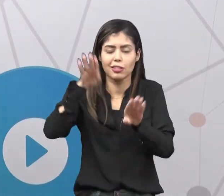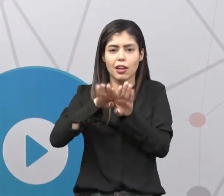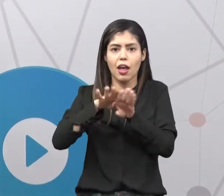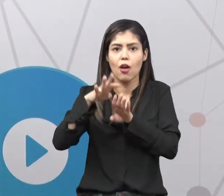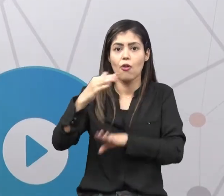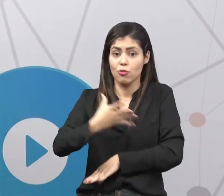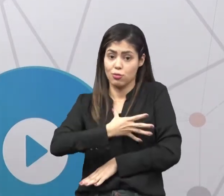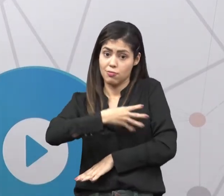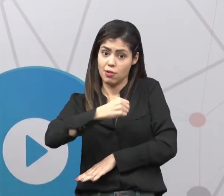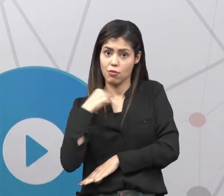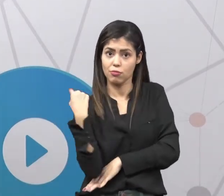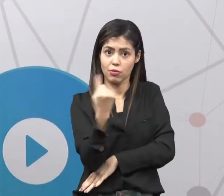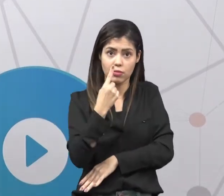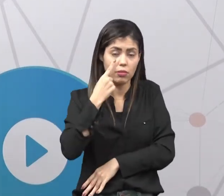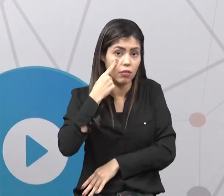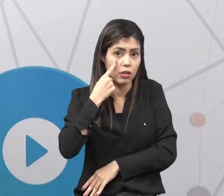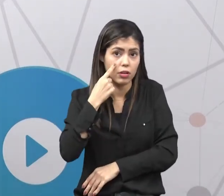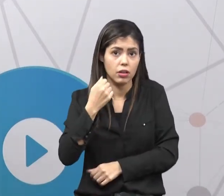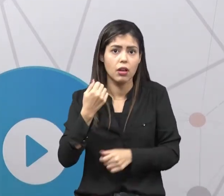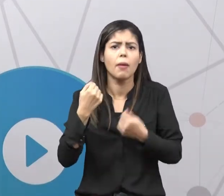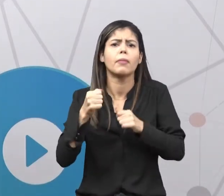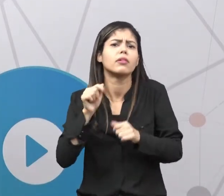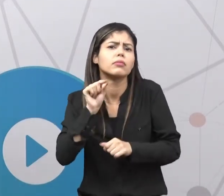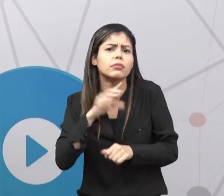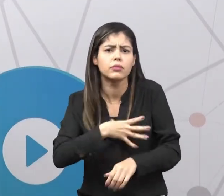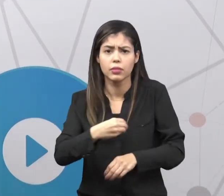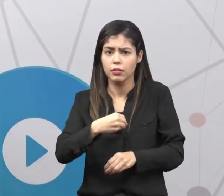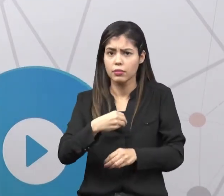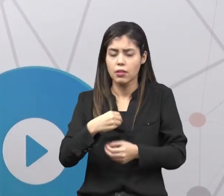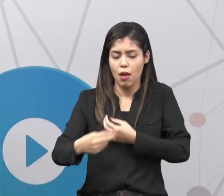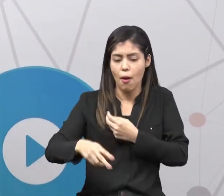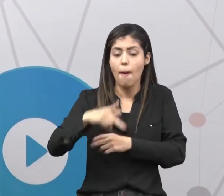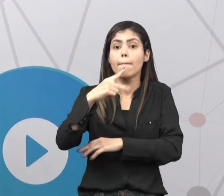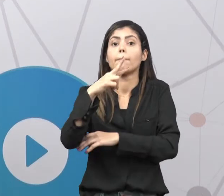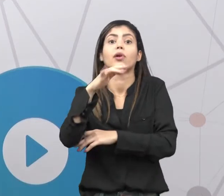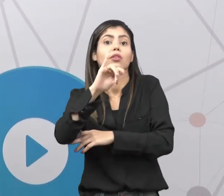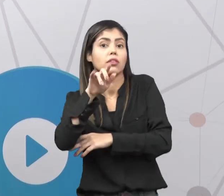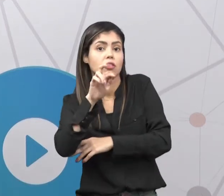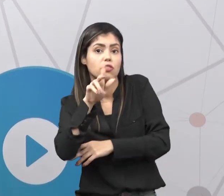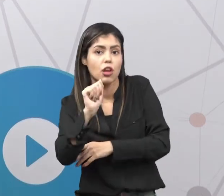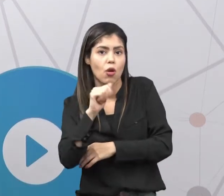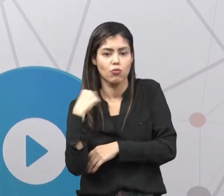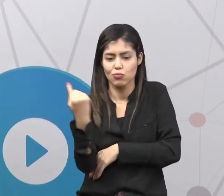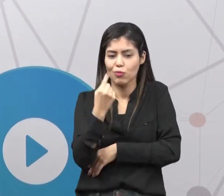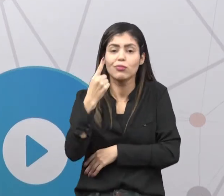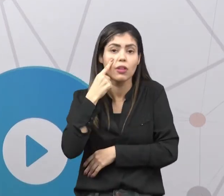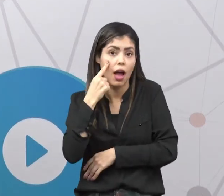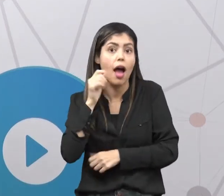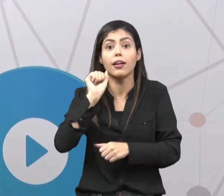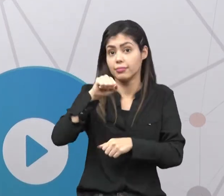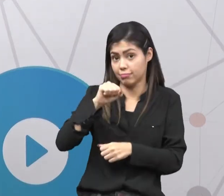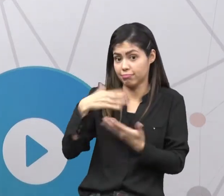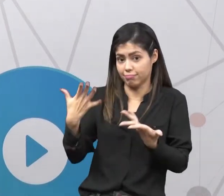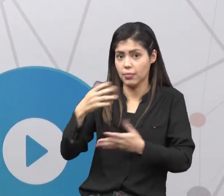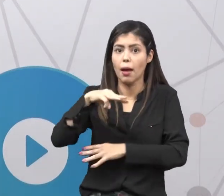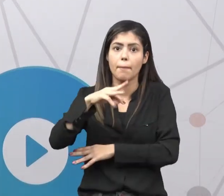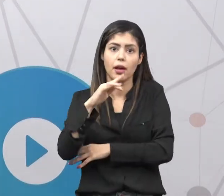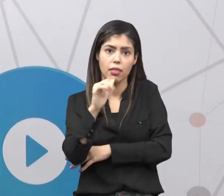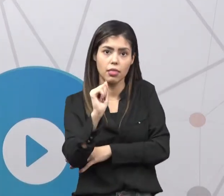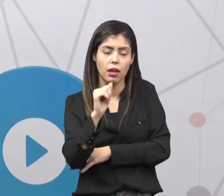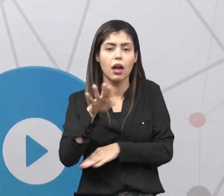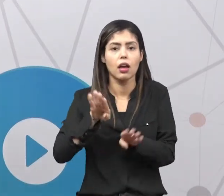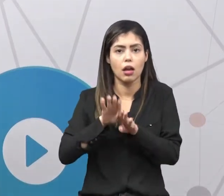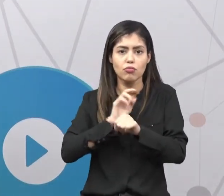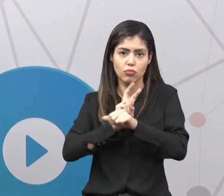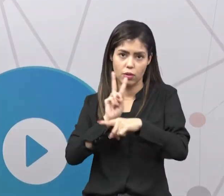os cílios dos nossos olhos. Para que servem os cílios? Para proteger os nossos olhos. Assim são as matas ciliares, ok? Tudo